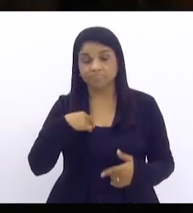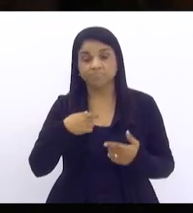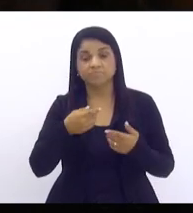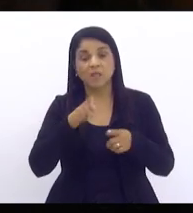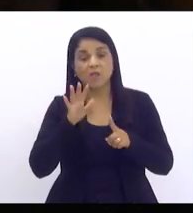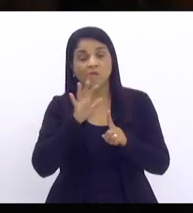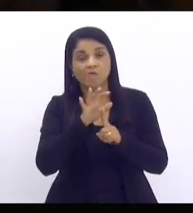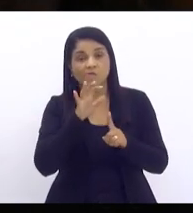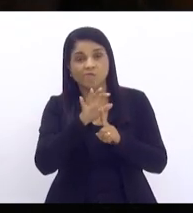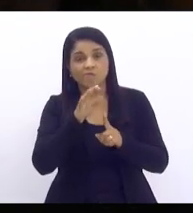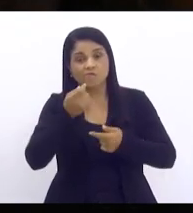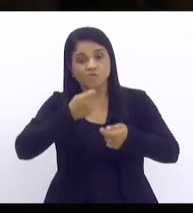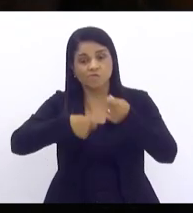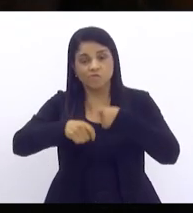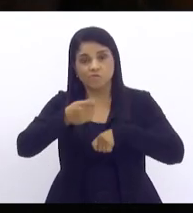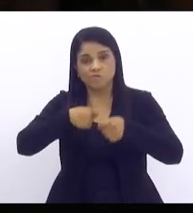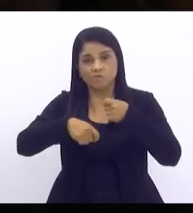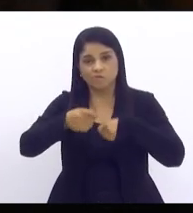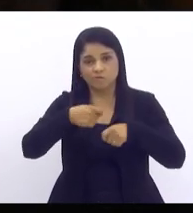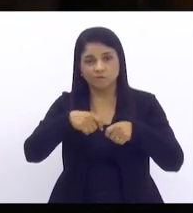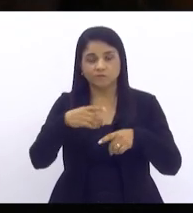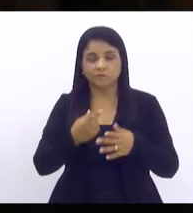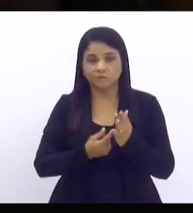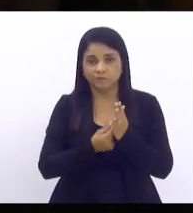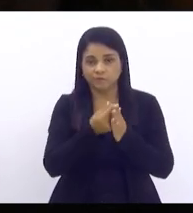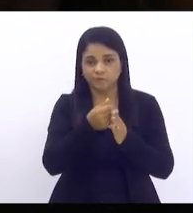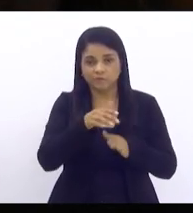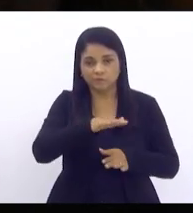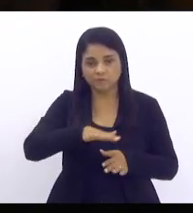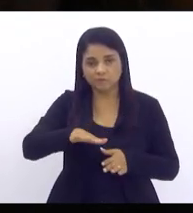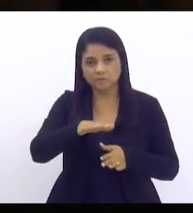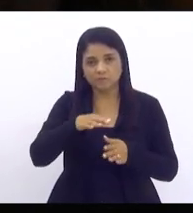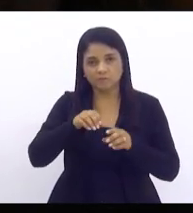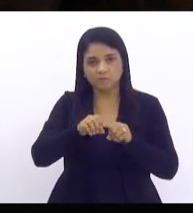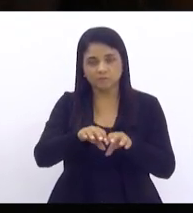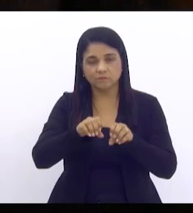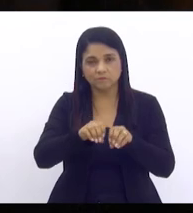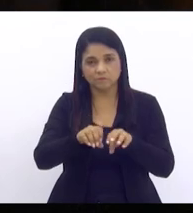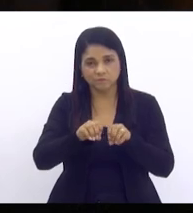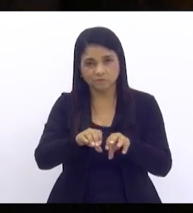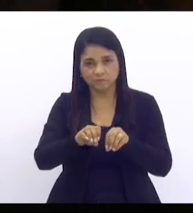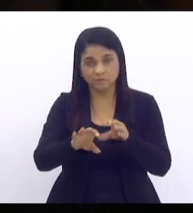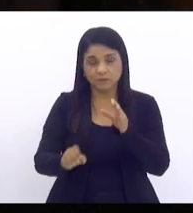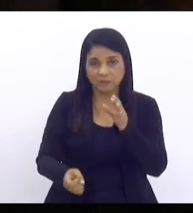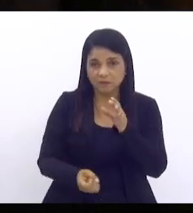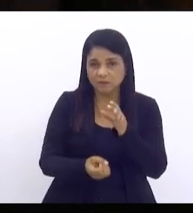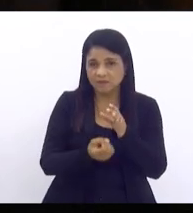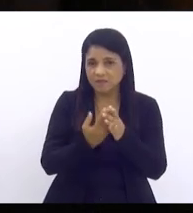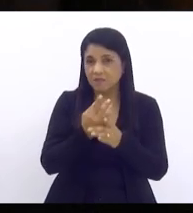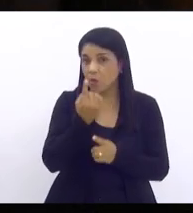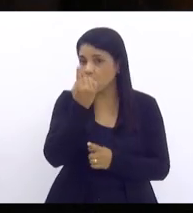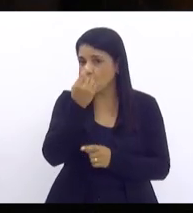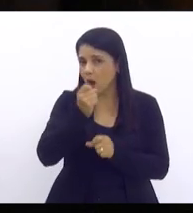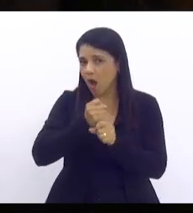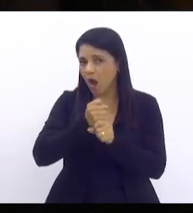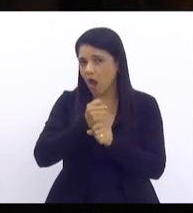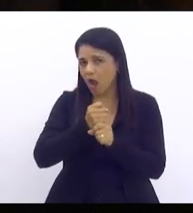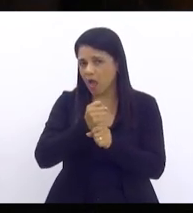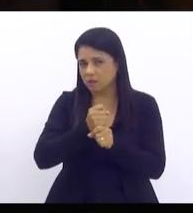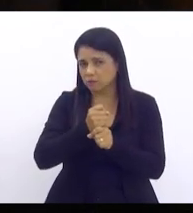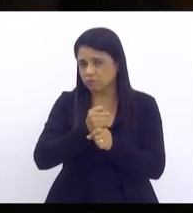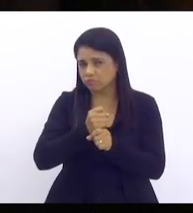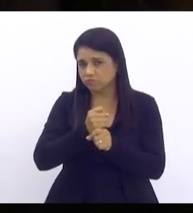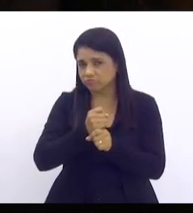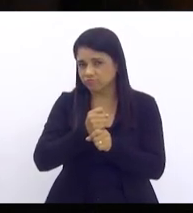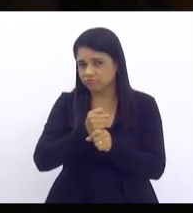administrativas e financeiras na área de educação. Criada há menos de um ano, a